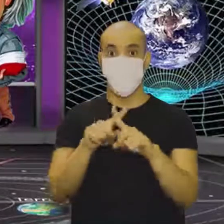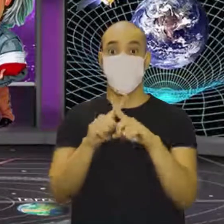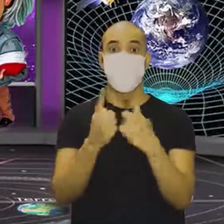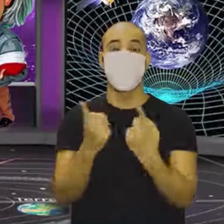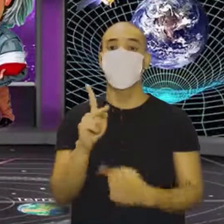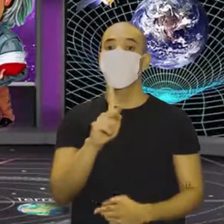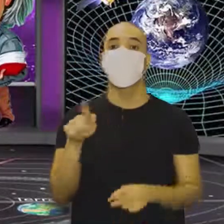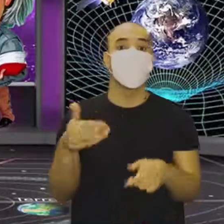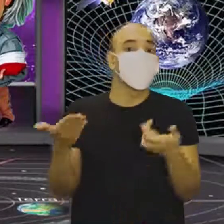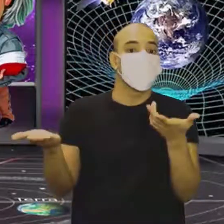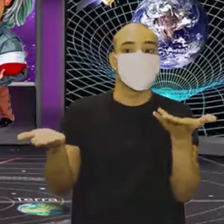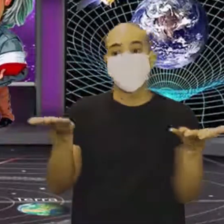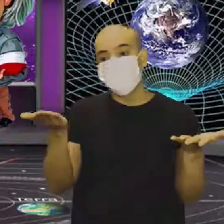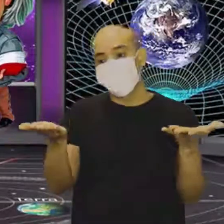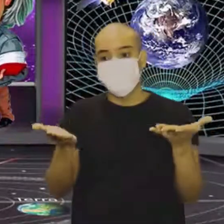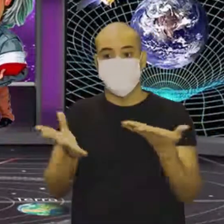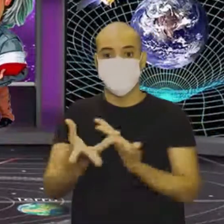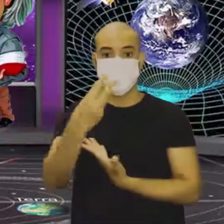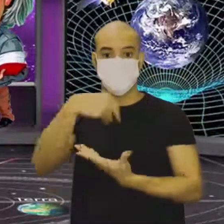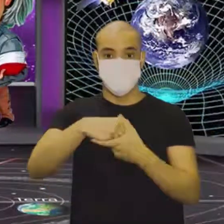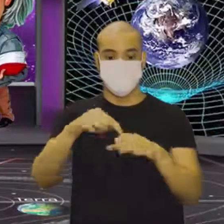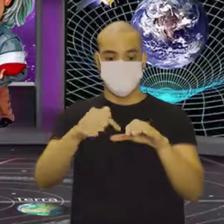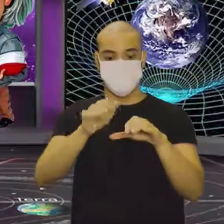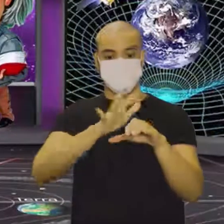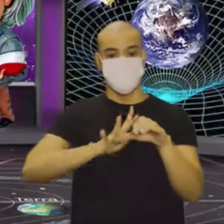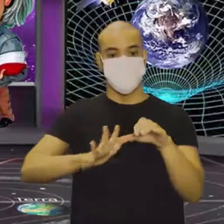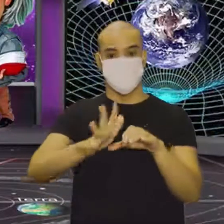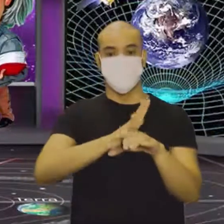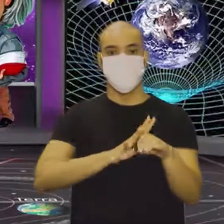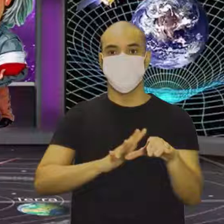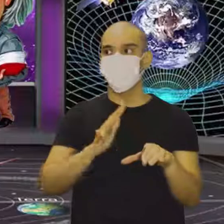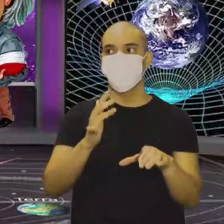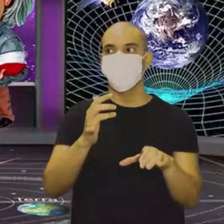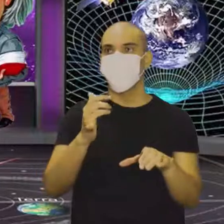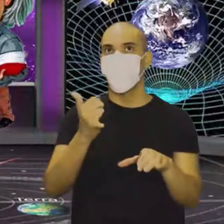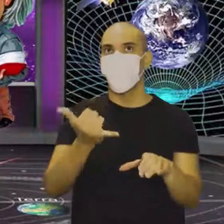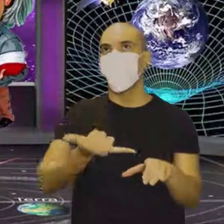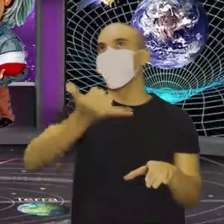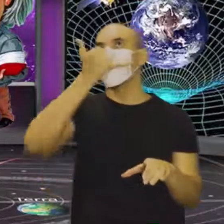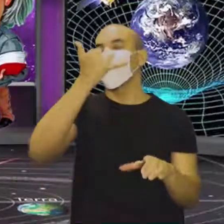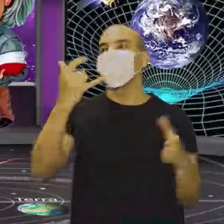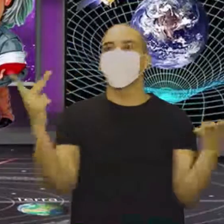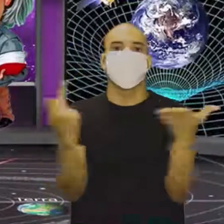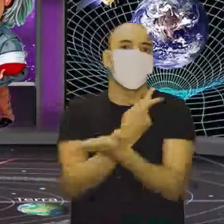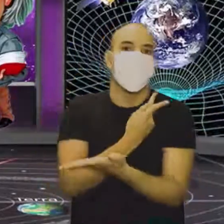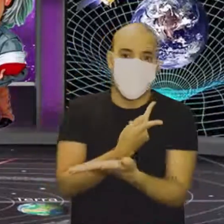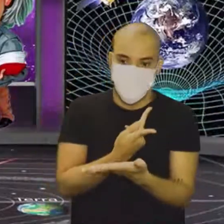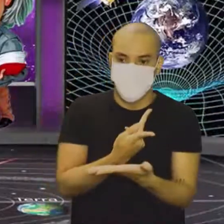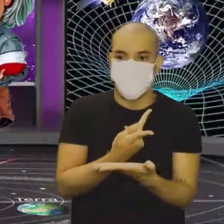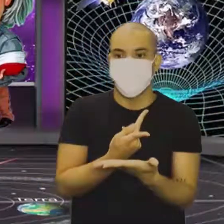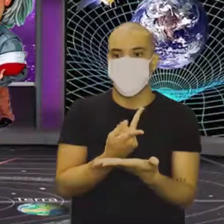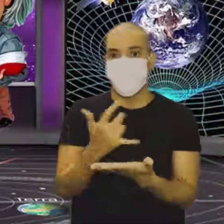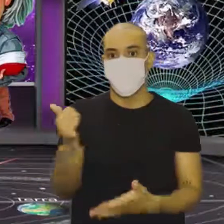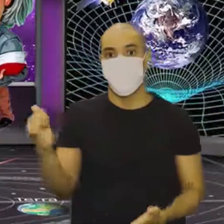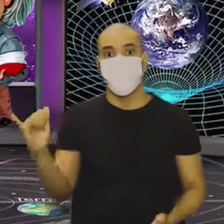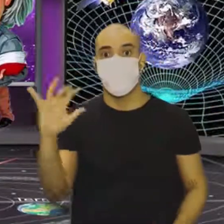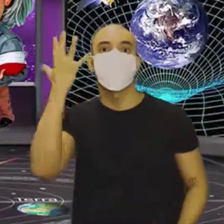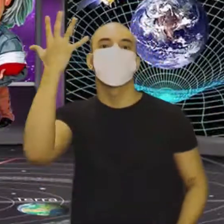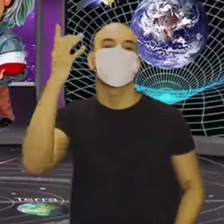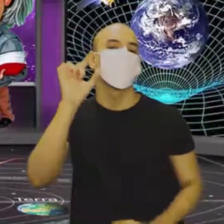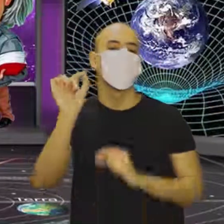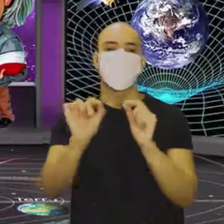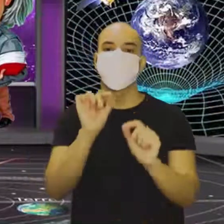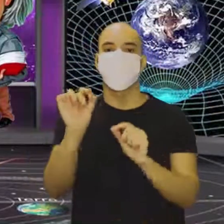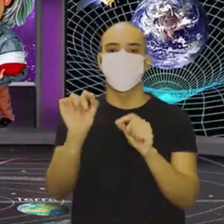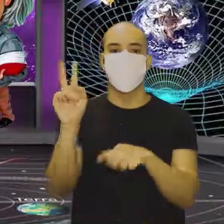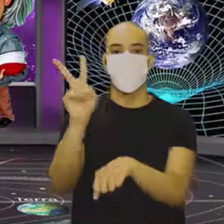professor, e aí? Se dentro do meu circuito danificar alguma coisa, acontecer alguma coisa, tem algo